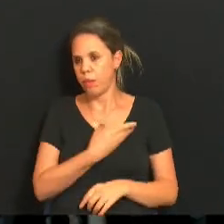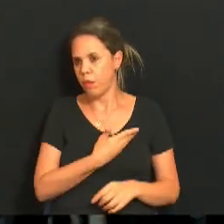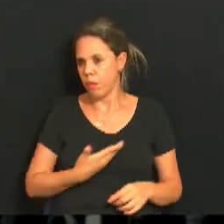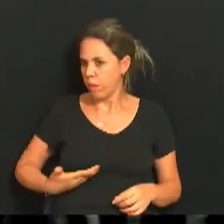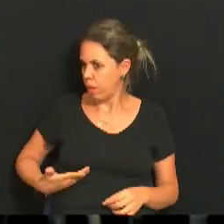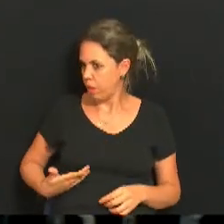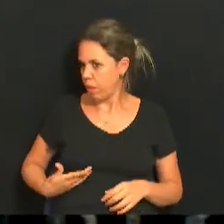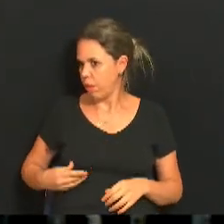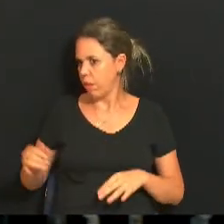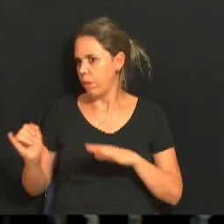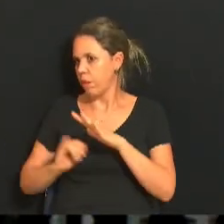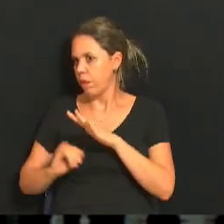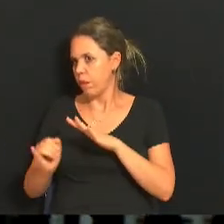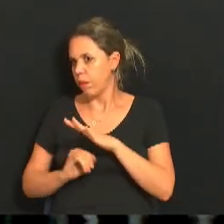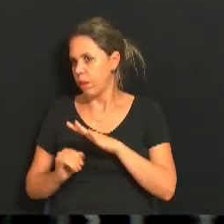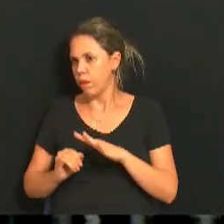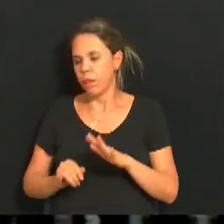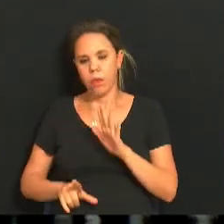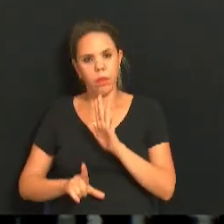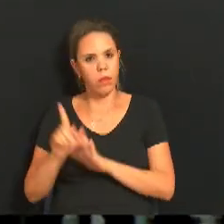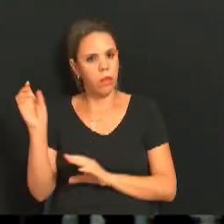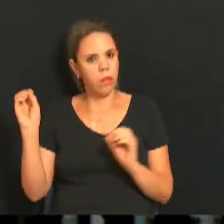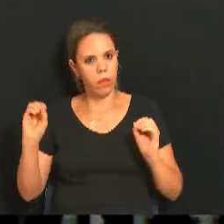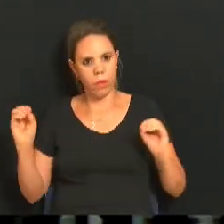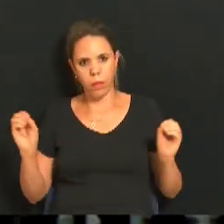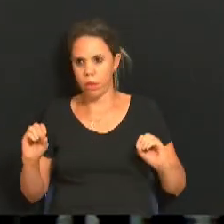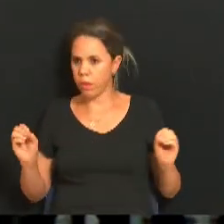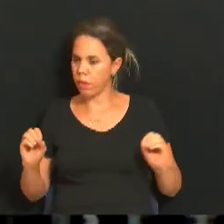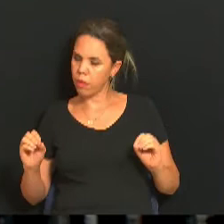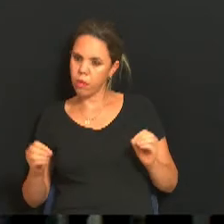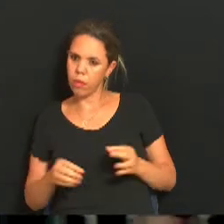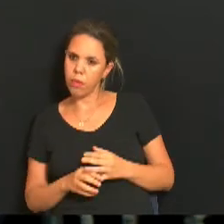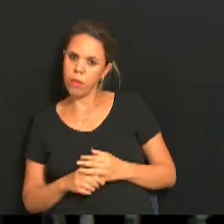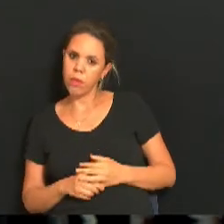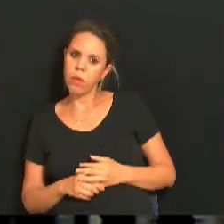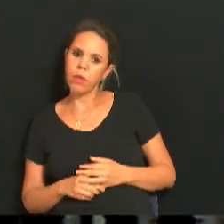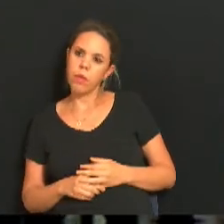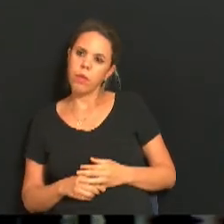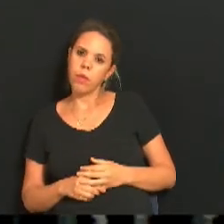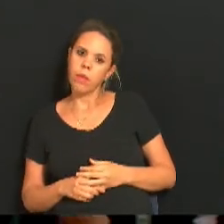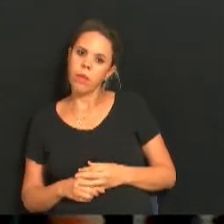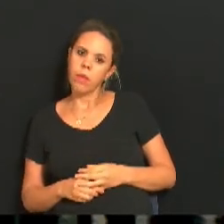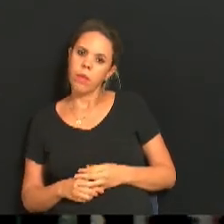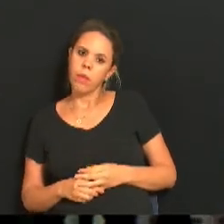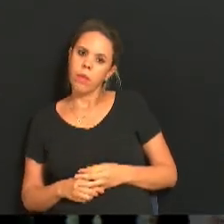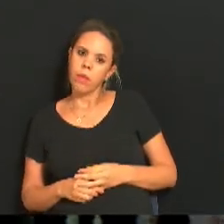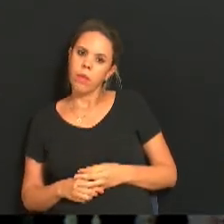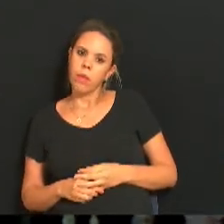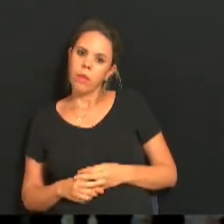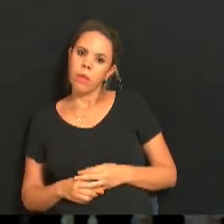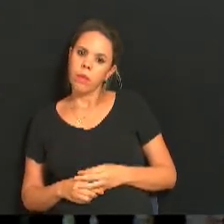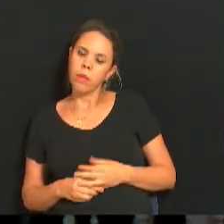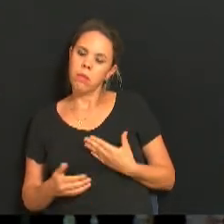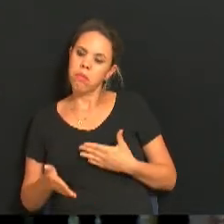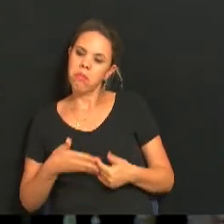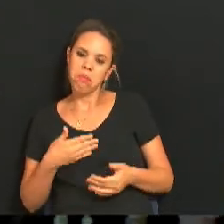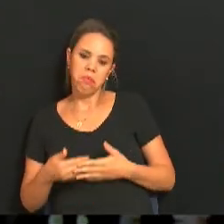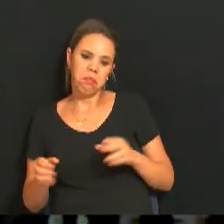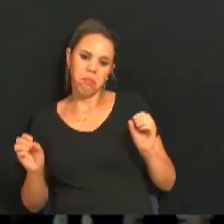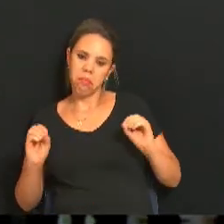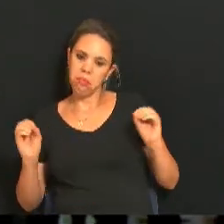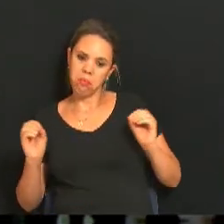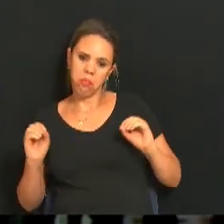para uma instituição sítio na cidade de tratativa um bem venceu né é sem qualquer tipo de